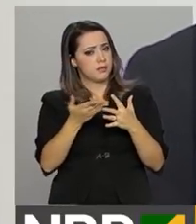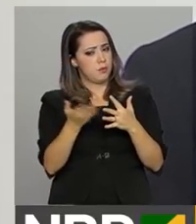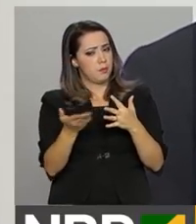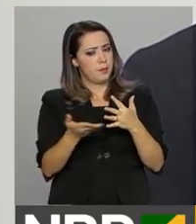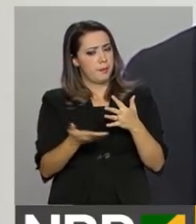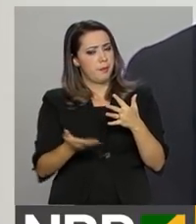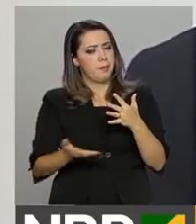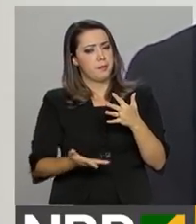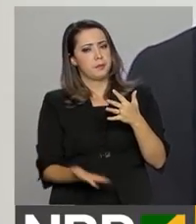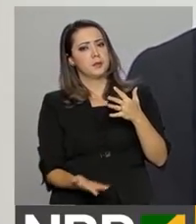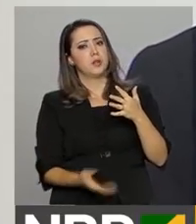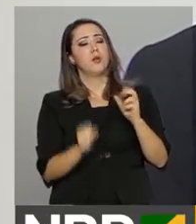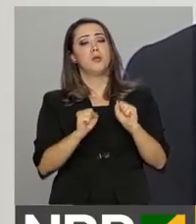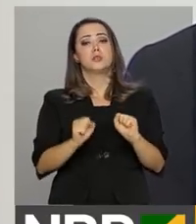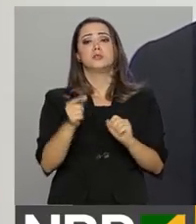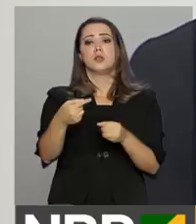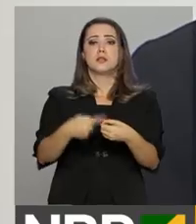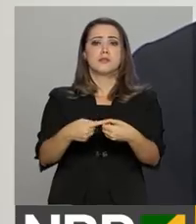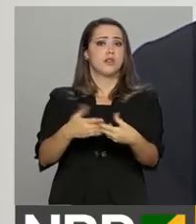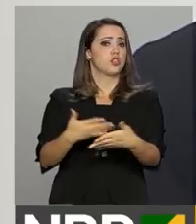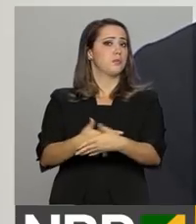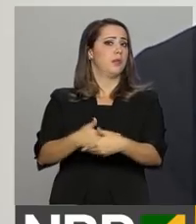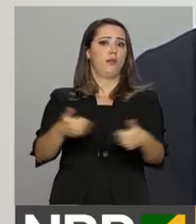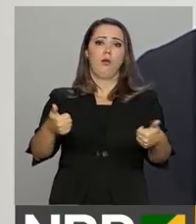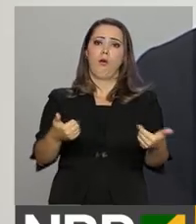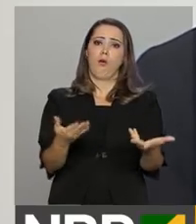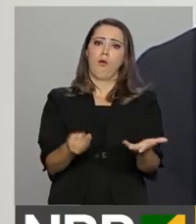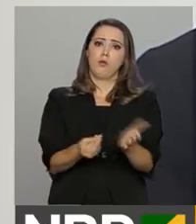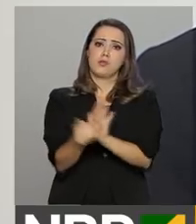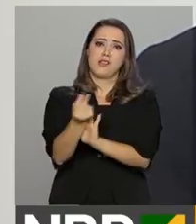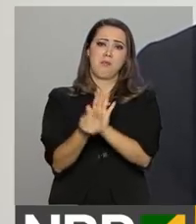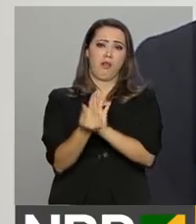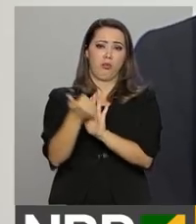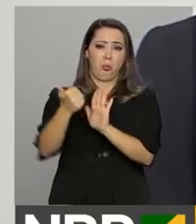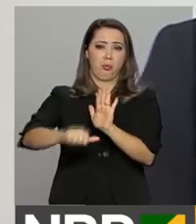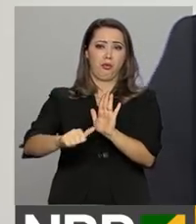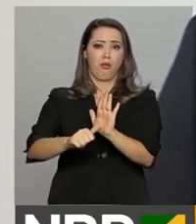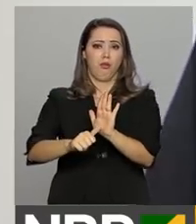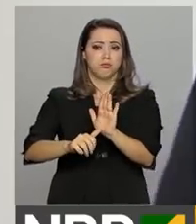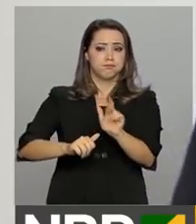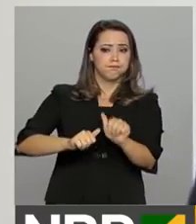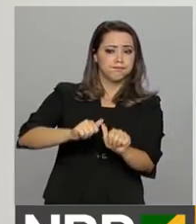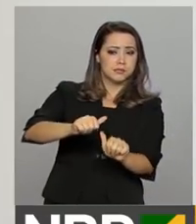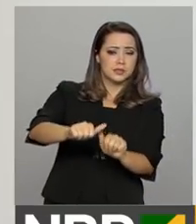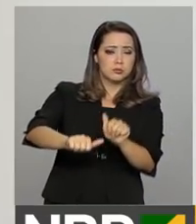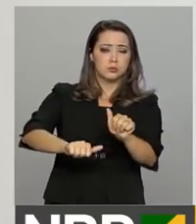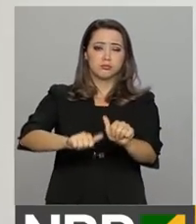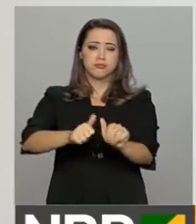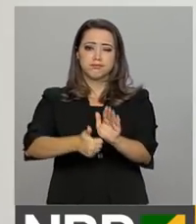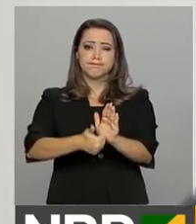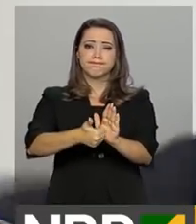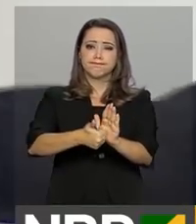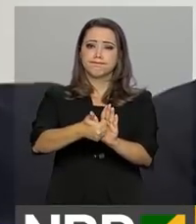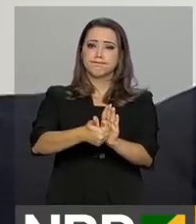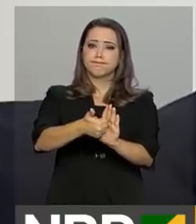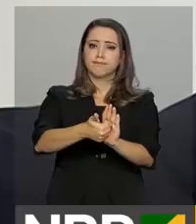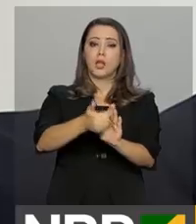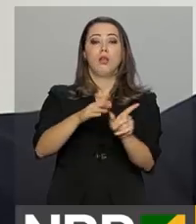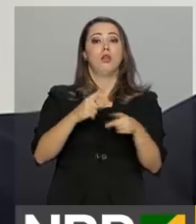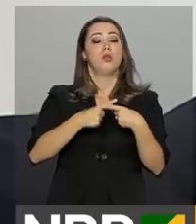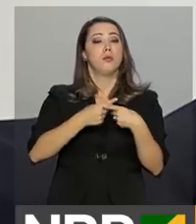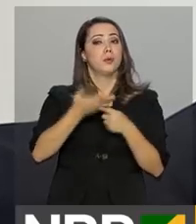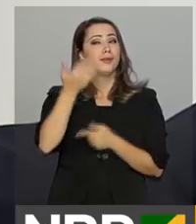permitir que os estados respirassem a esta matéria os amigos e minhas amigas que estava ocorrendo há muito tempo ninguém tinha coragem